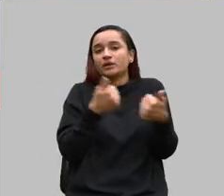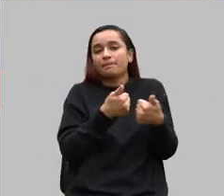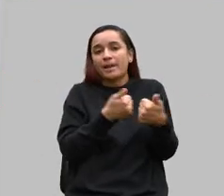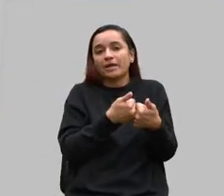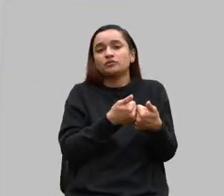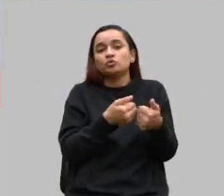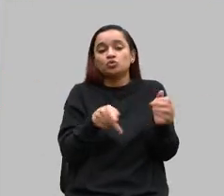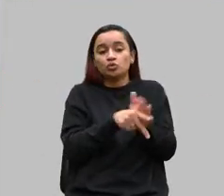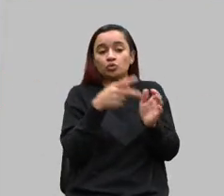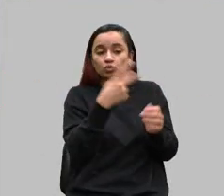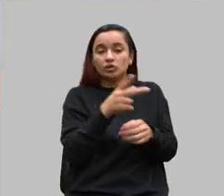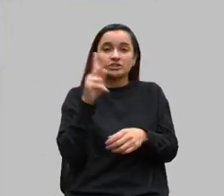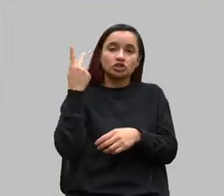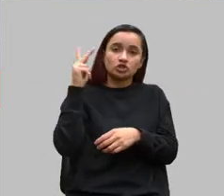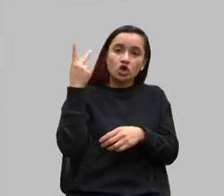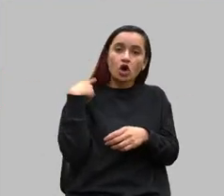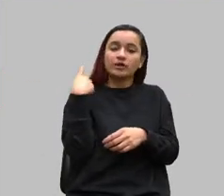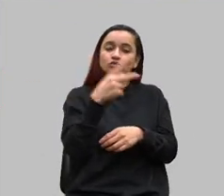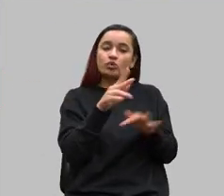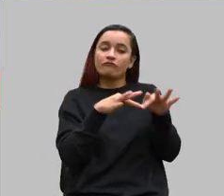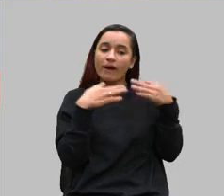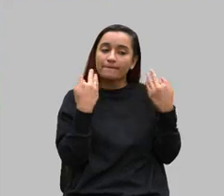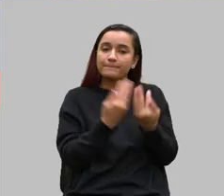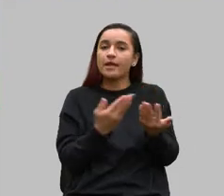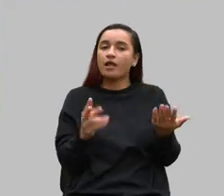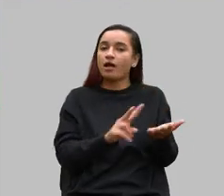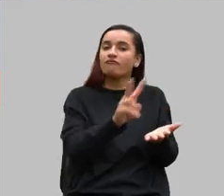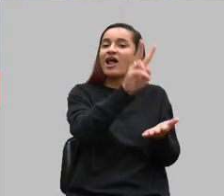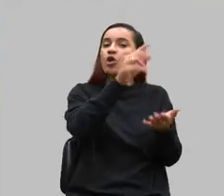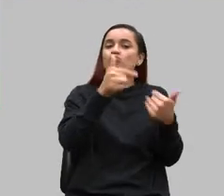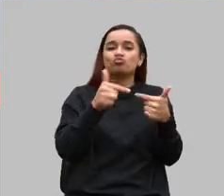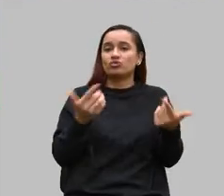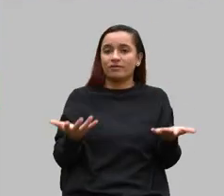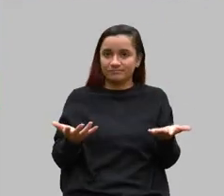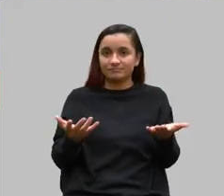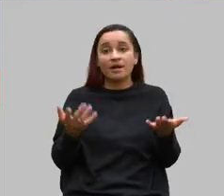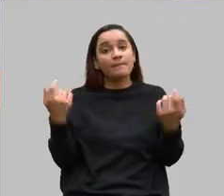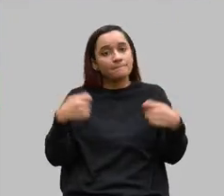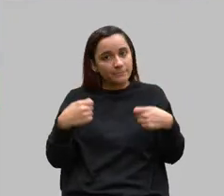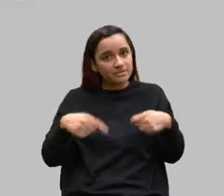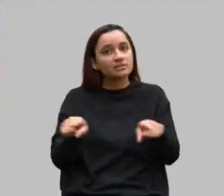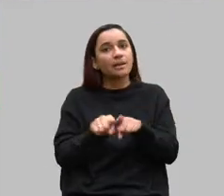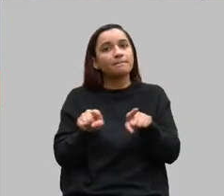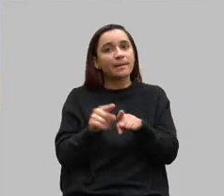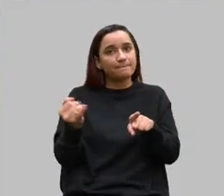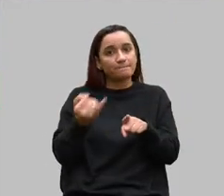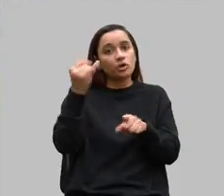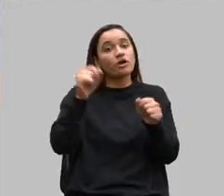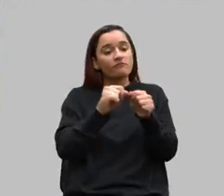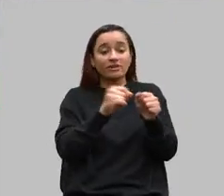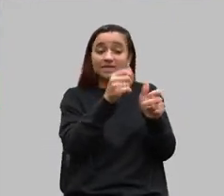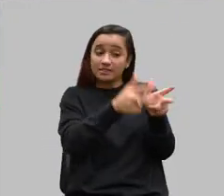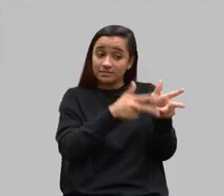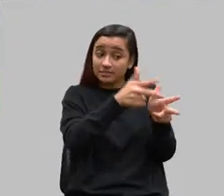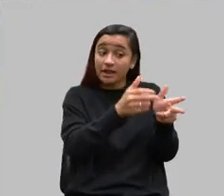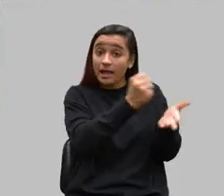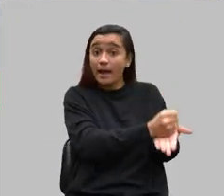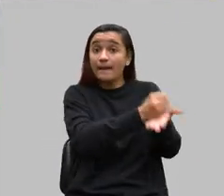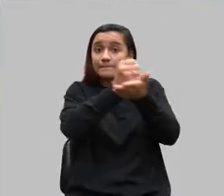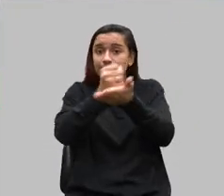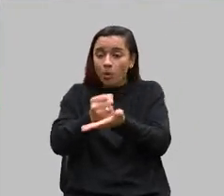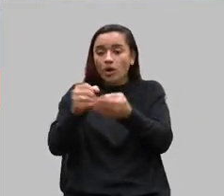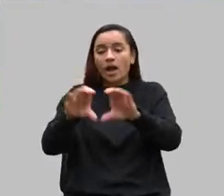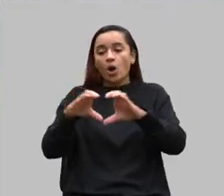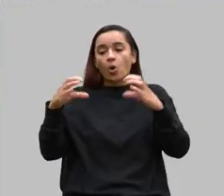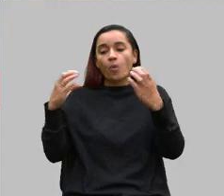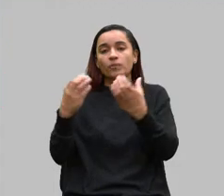história com a história das suas famílias então é preciso ouvir essas comunidades é preciso fazer o trem beneficiar as pequena